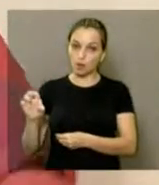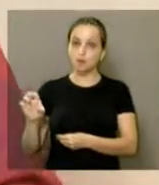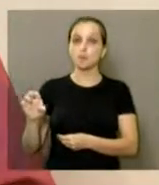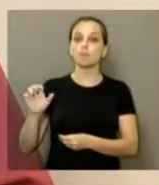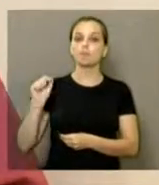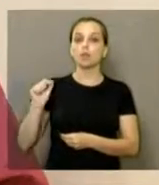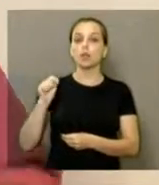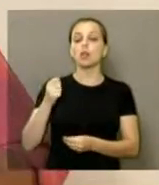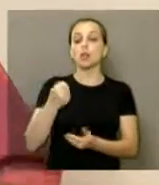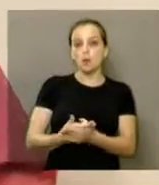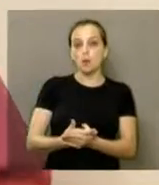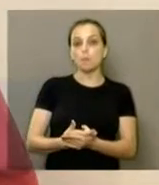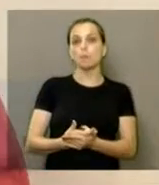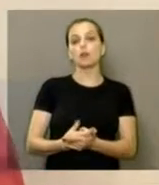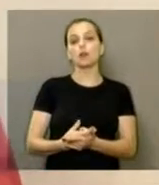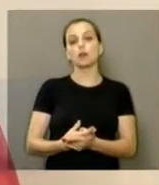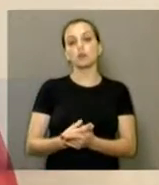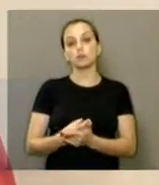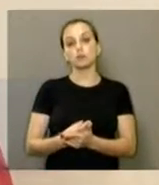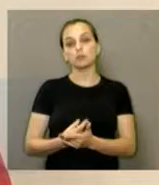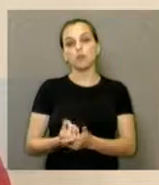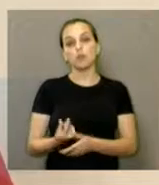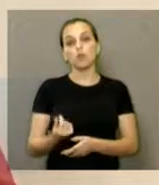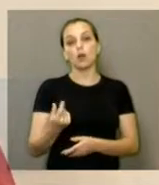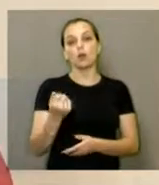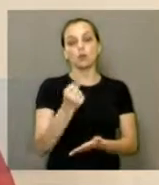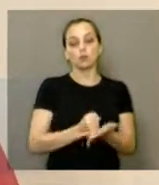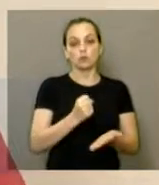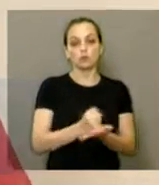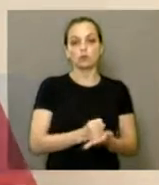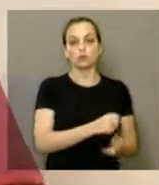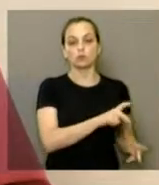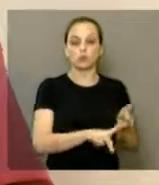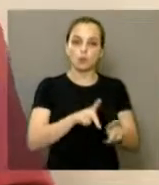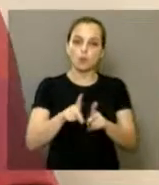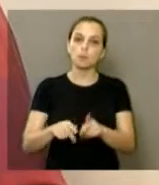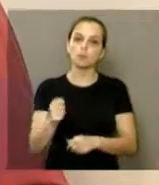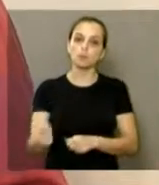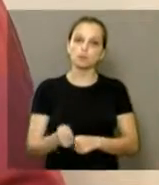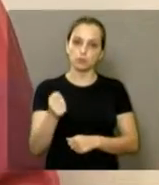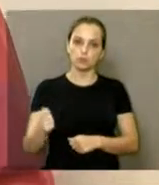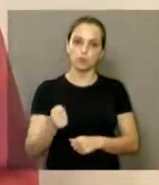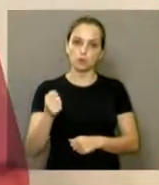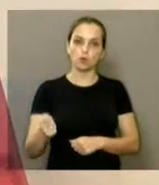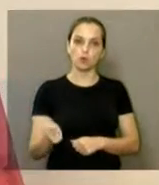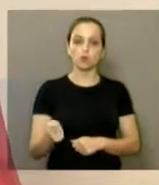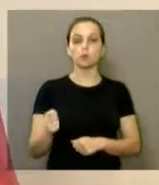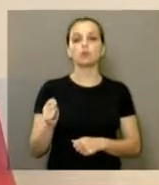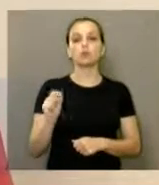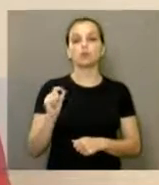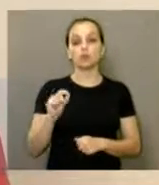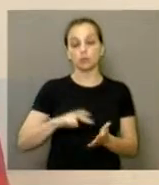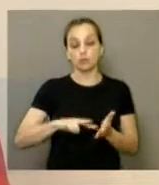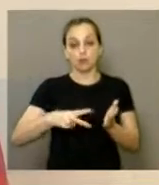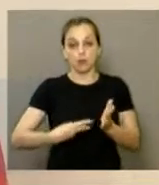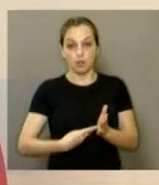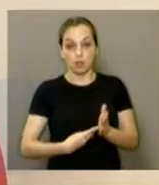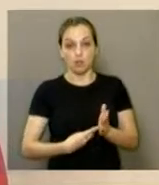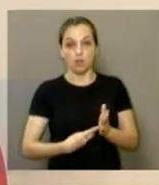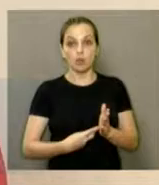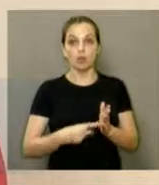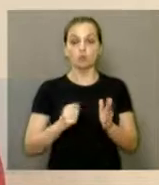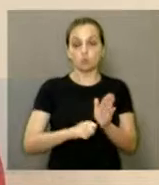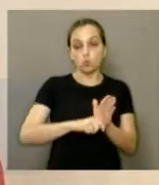a cobrança e o custo desses contratos para a população de Araraquara. Ou seja, através